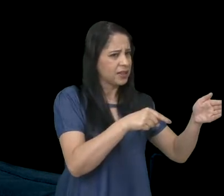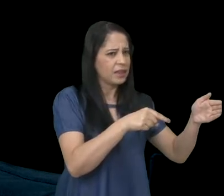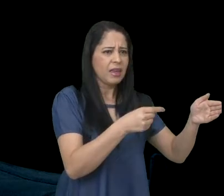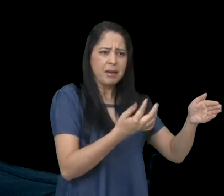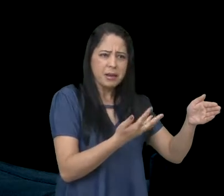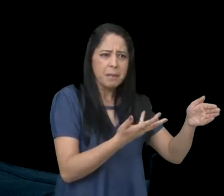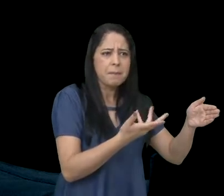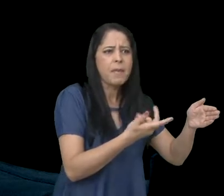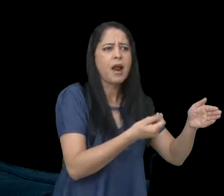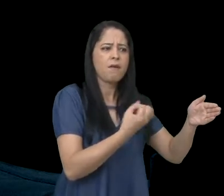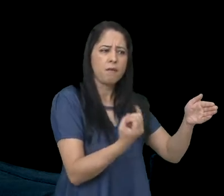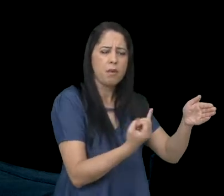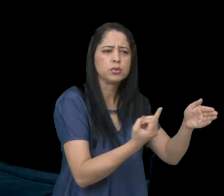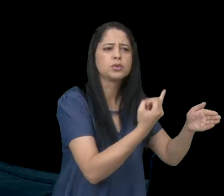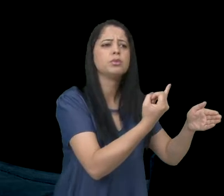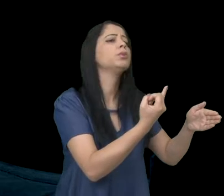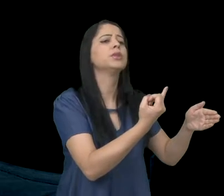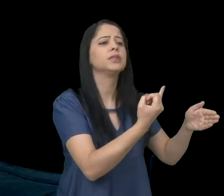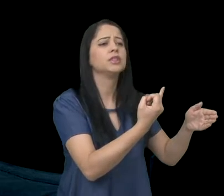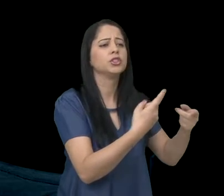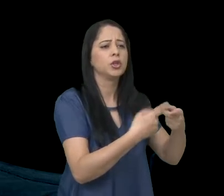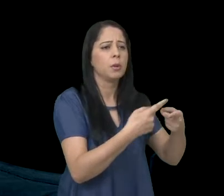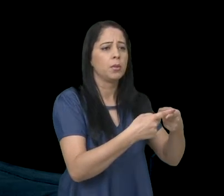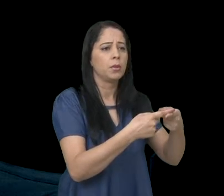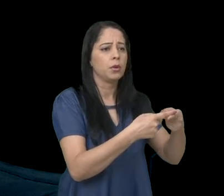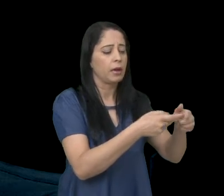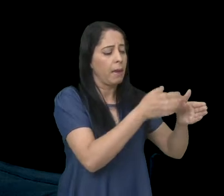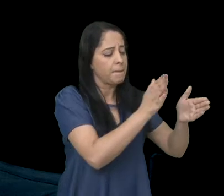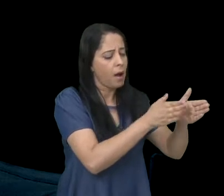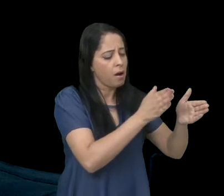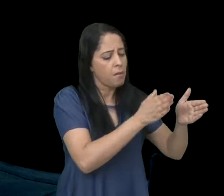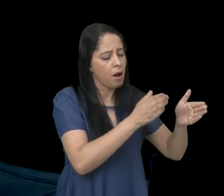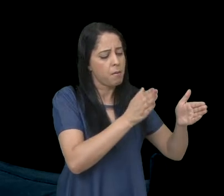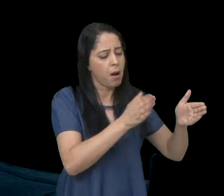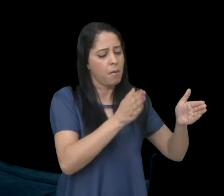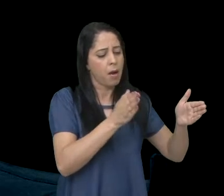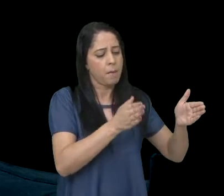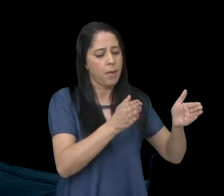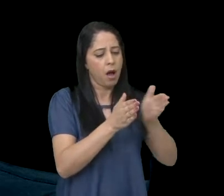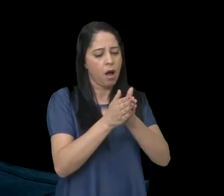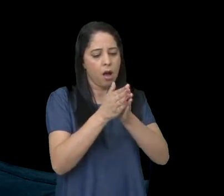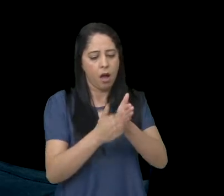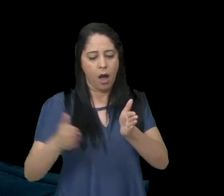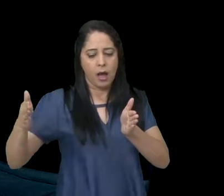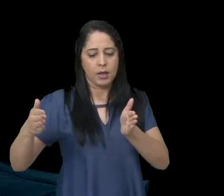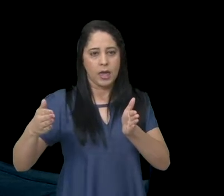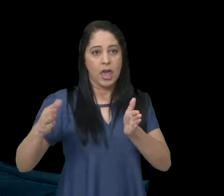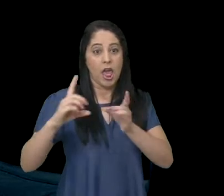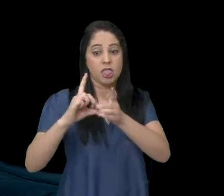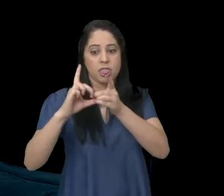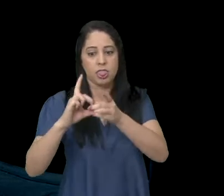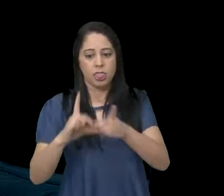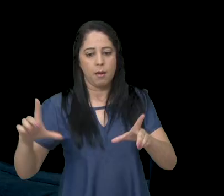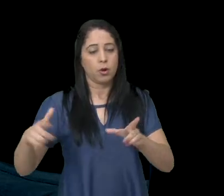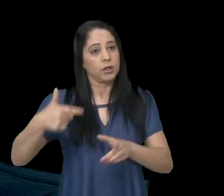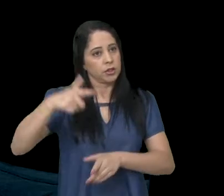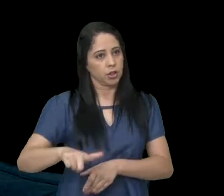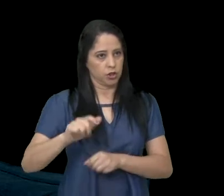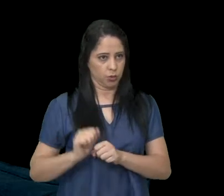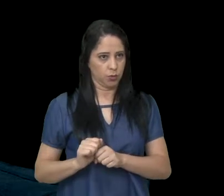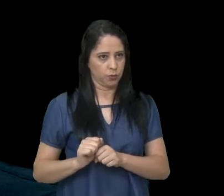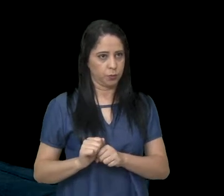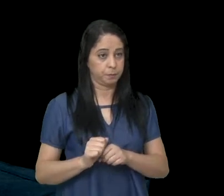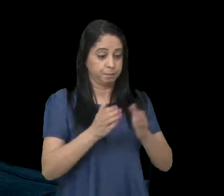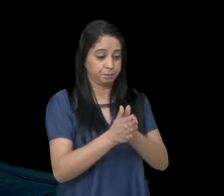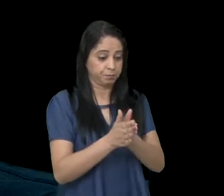e muito importante, do processo da redemocratização. Nós tivemos um processo da